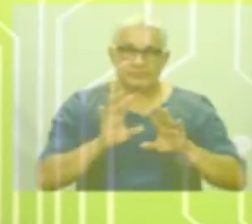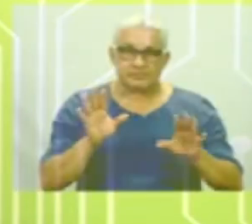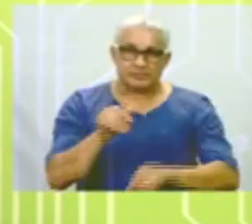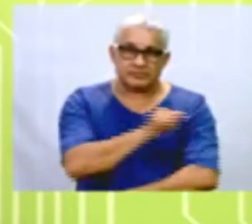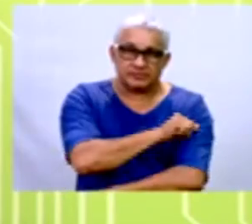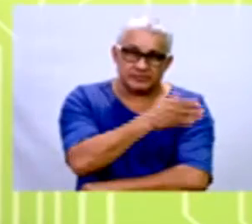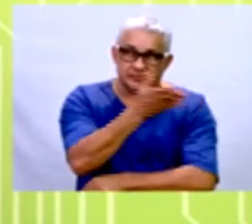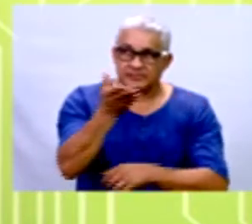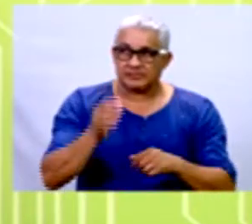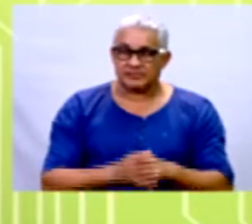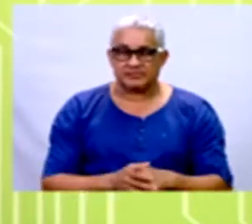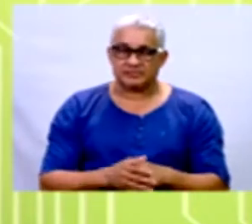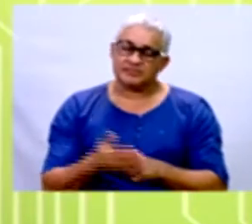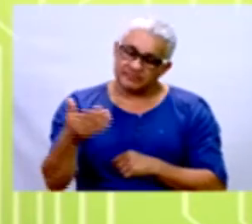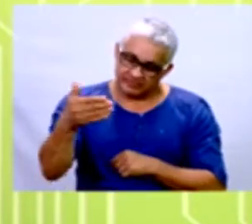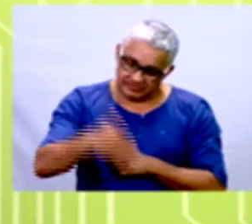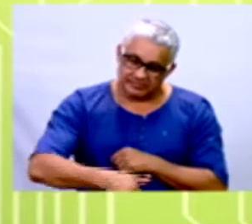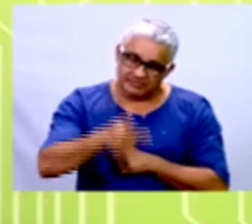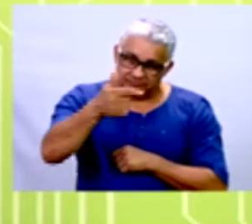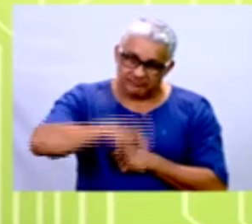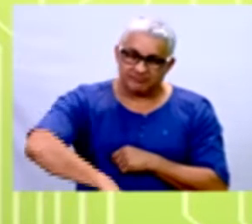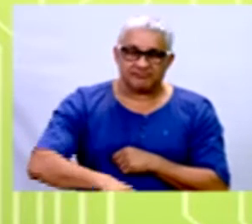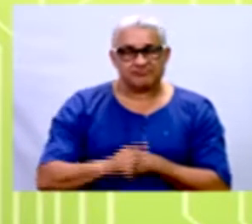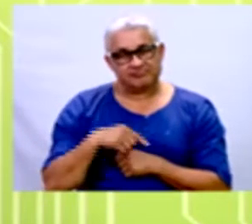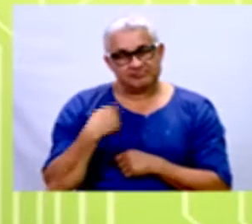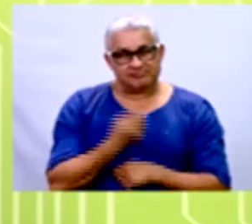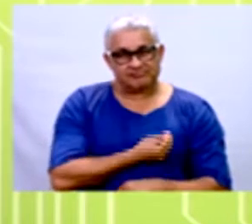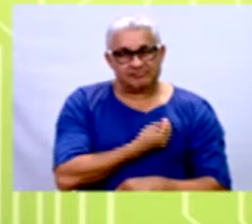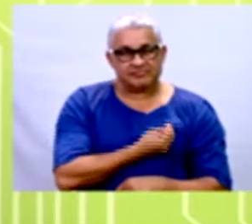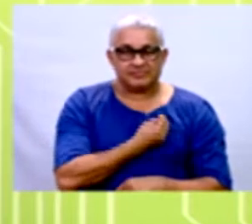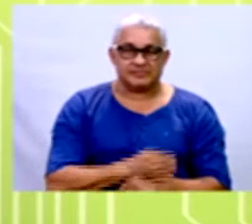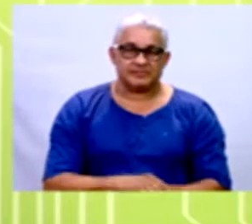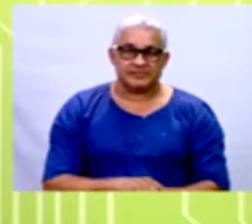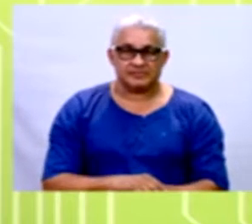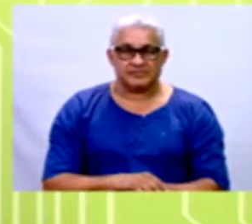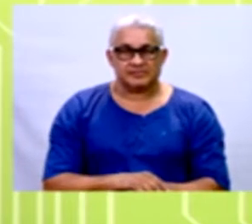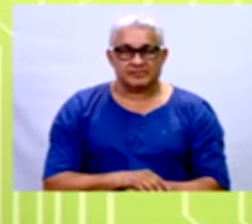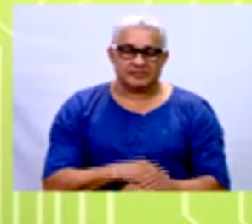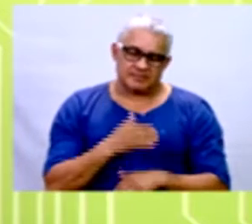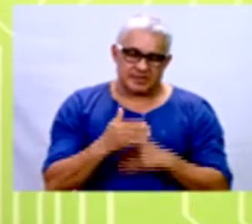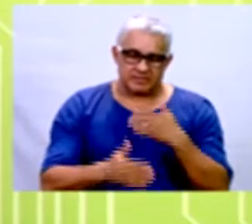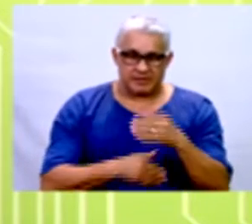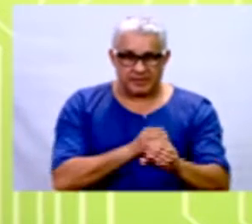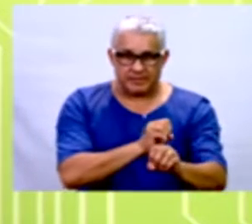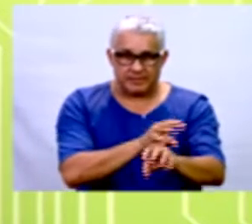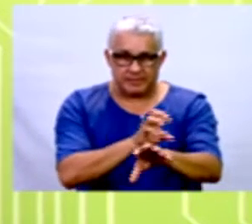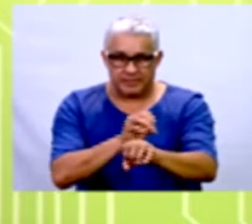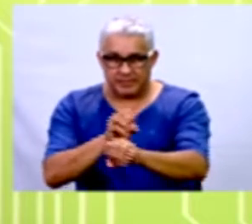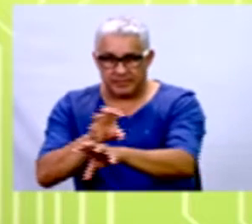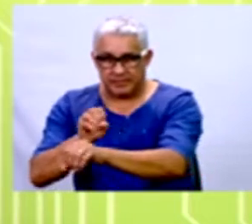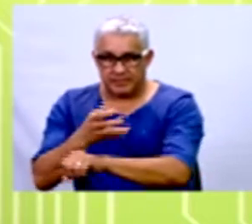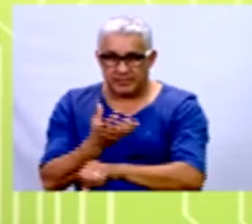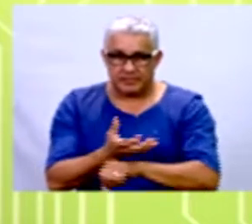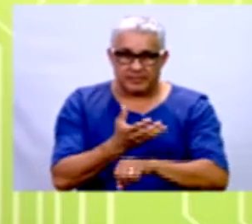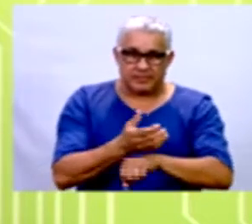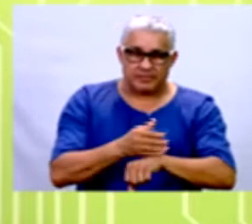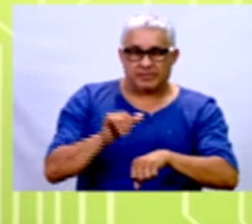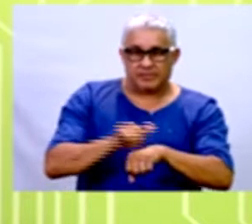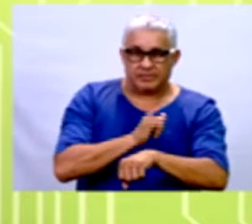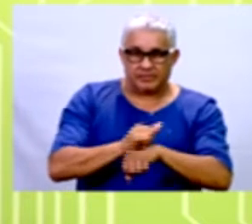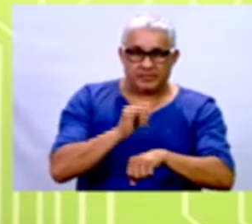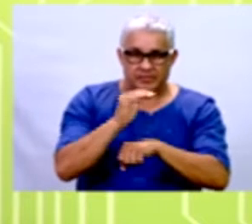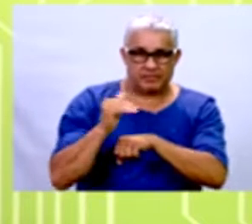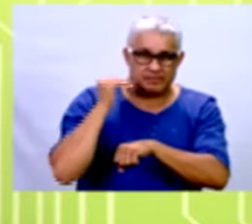alunos, estamos aqui mais uma vez para desenvolver esse módulo sobre técnicas avançadas